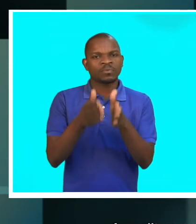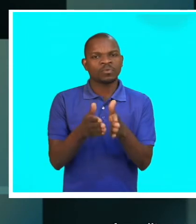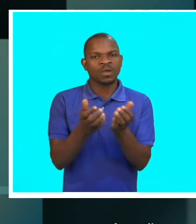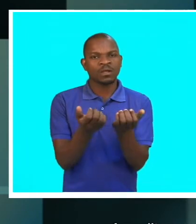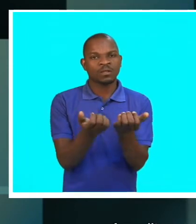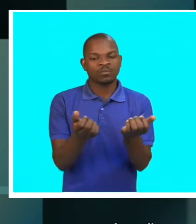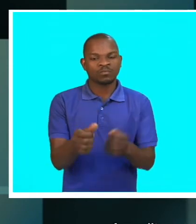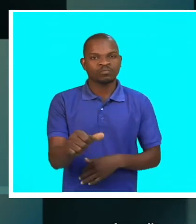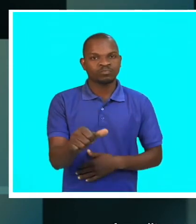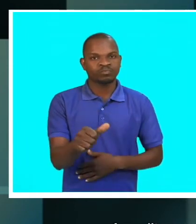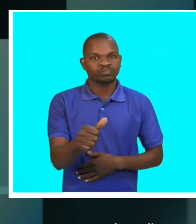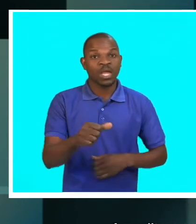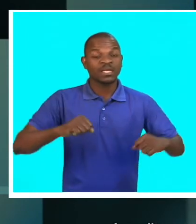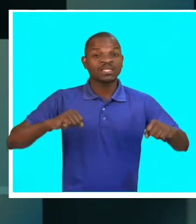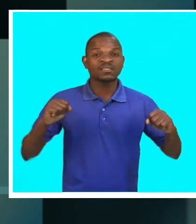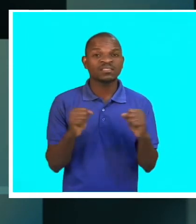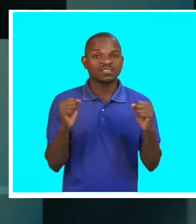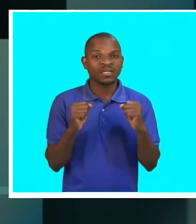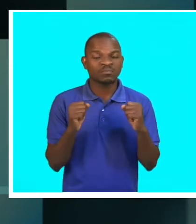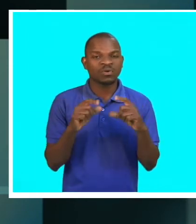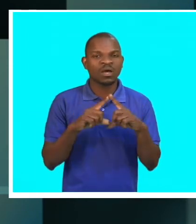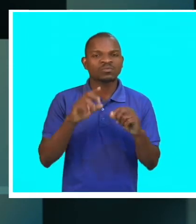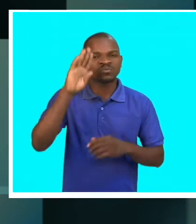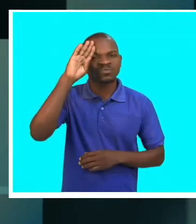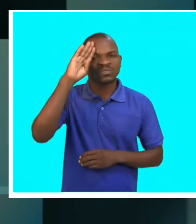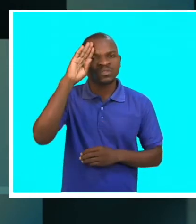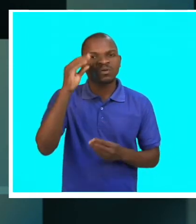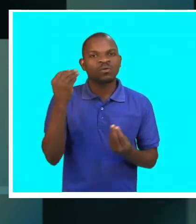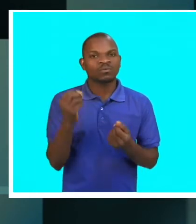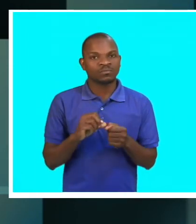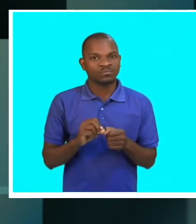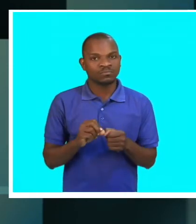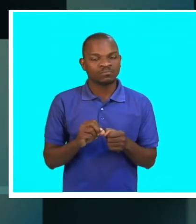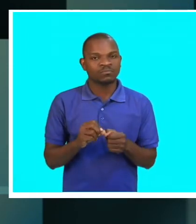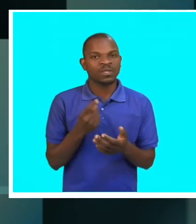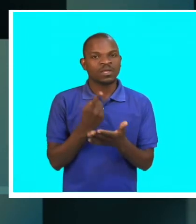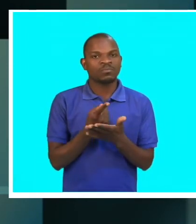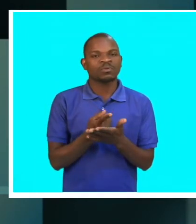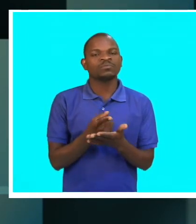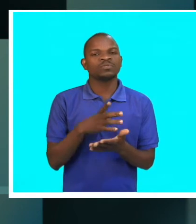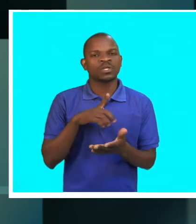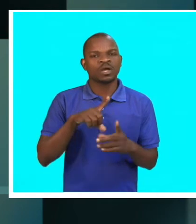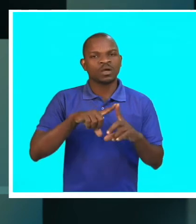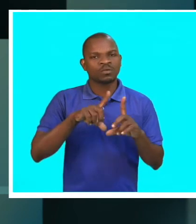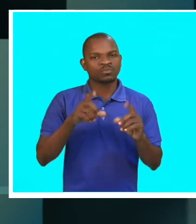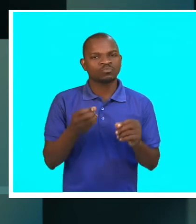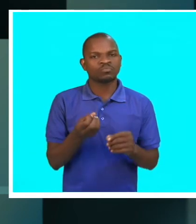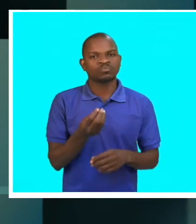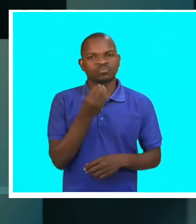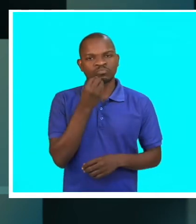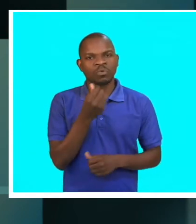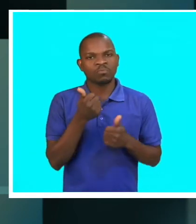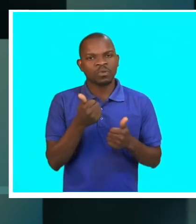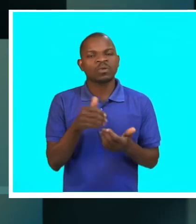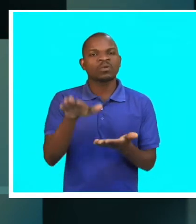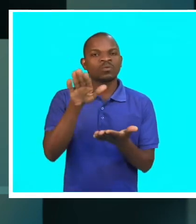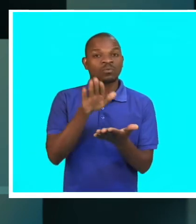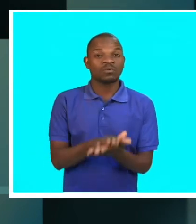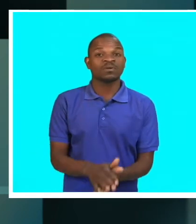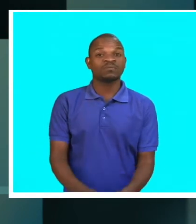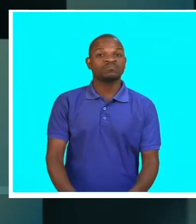rapidamente a sua doença, é ela ter boas condições e estar num local que lhe transmita